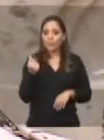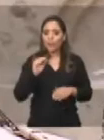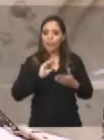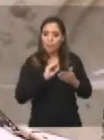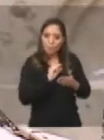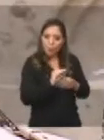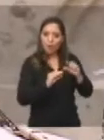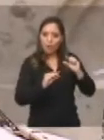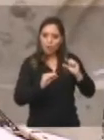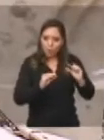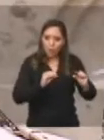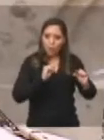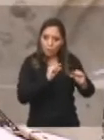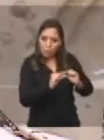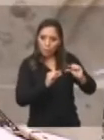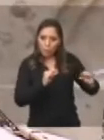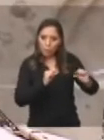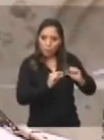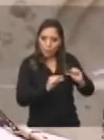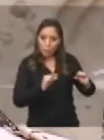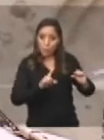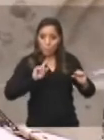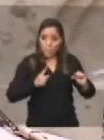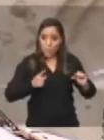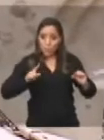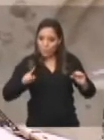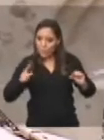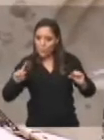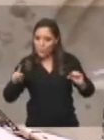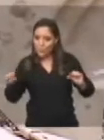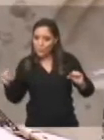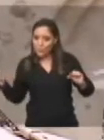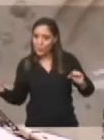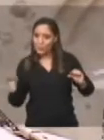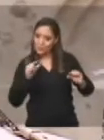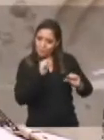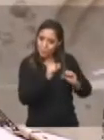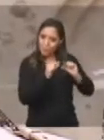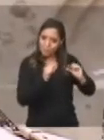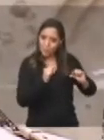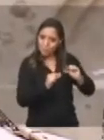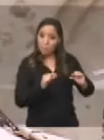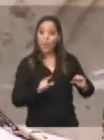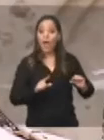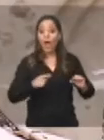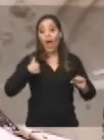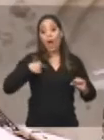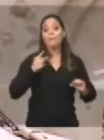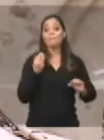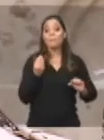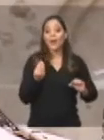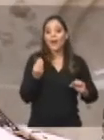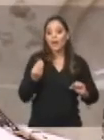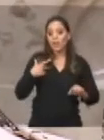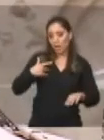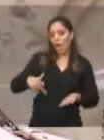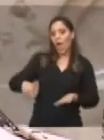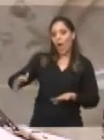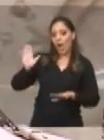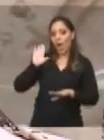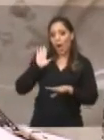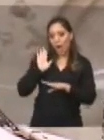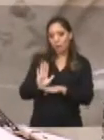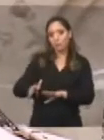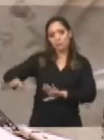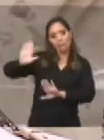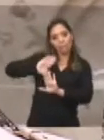no valor de R$ 1.000, com a finalidade de dificultar a identificação, origem do dinheiro. Clara tentativa de não chamar a atenção